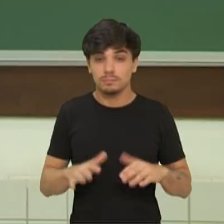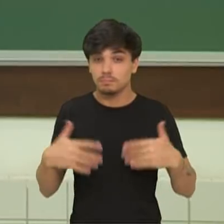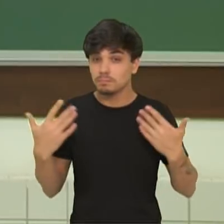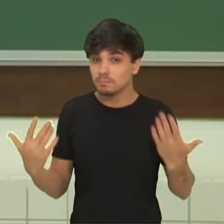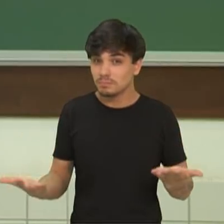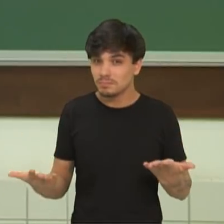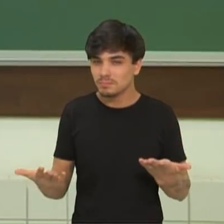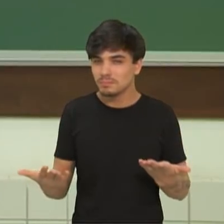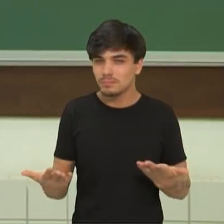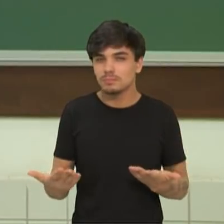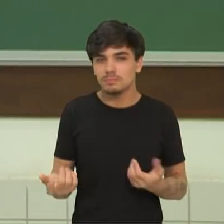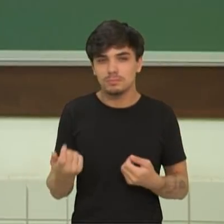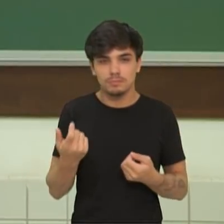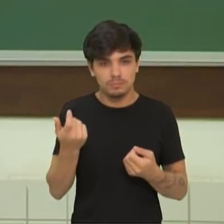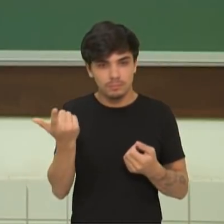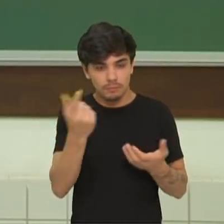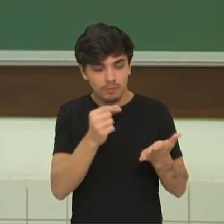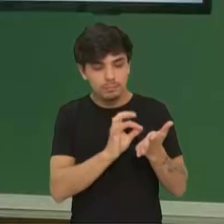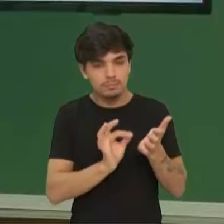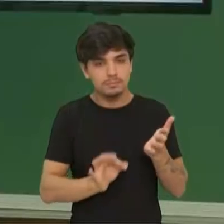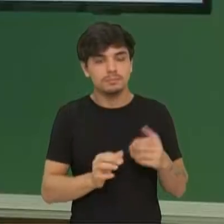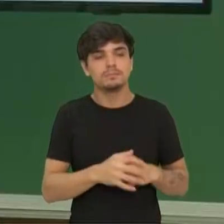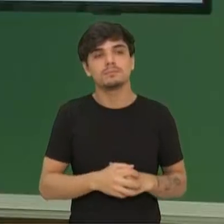Oi, queridos, vamos corrigir? Vem comigo.